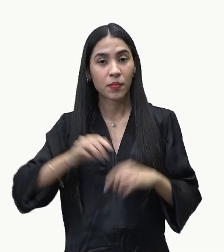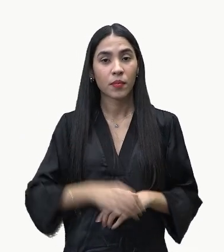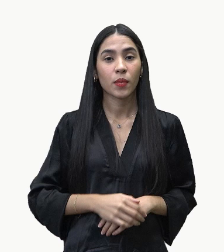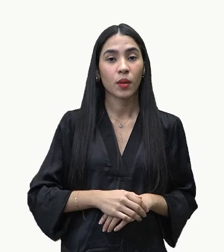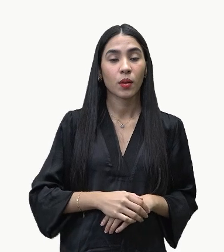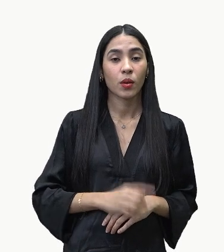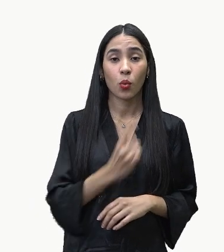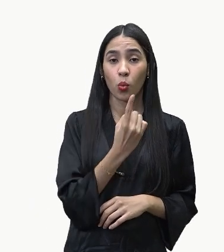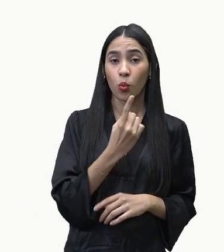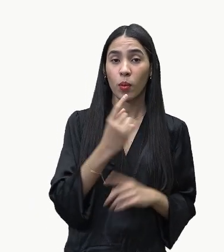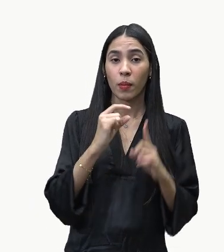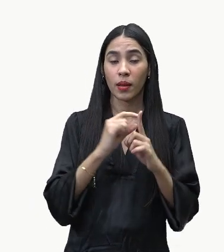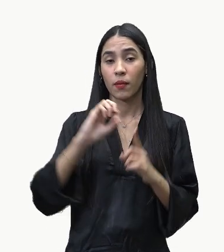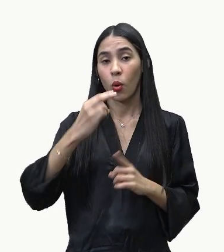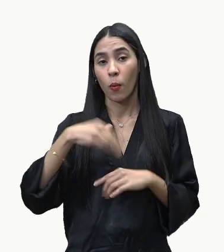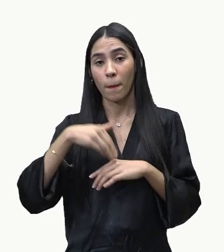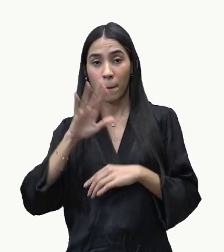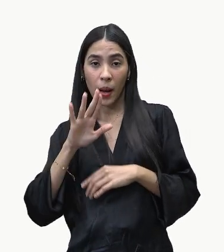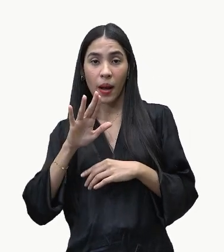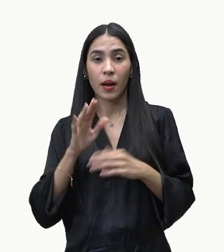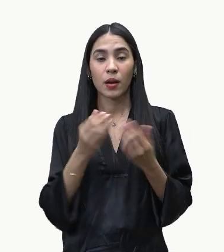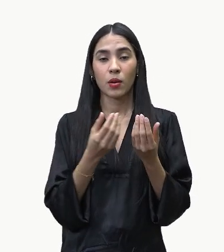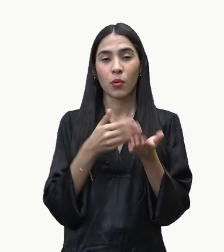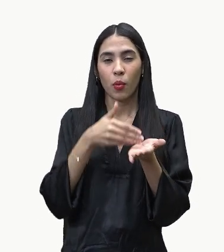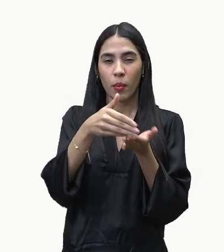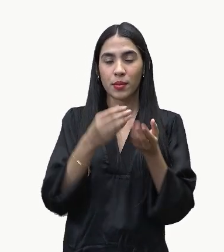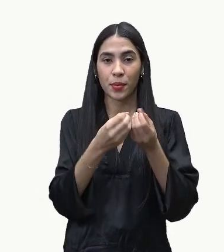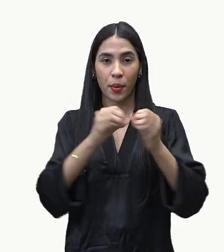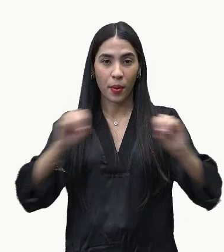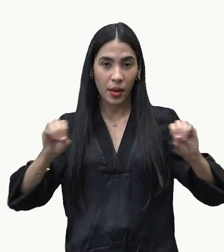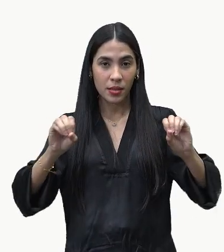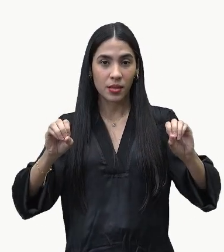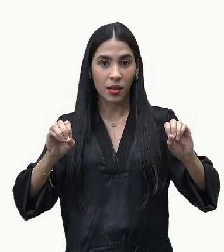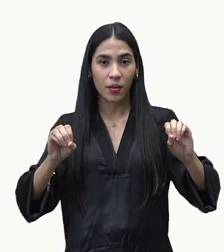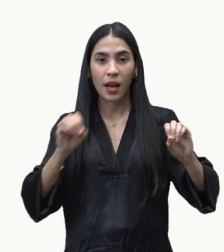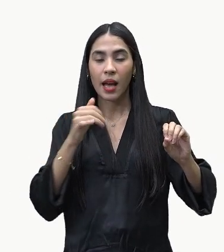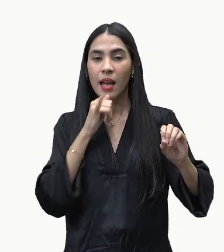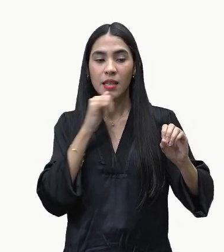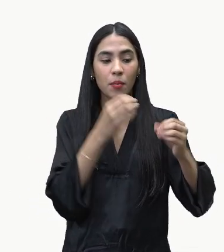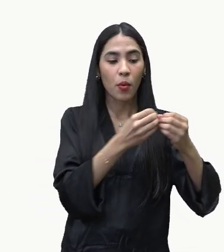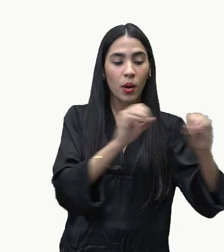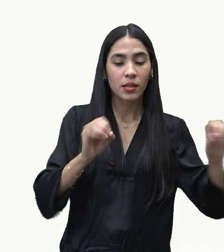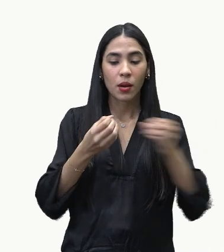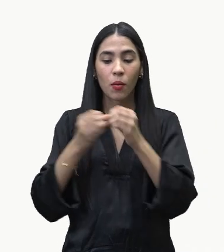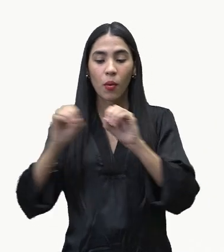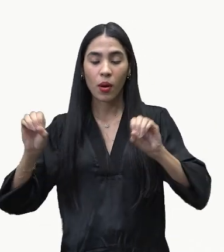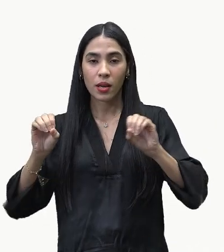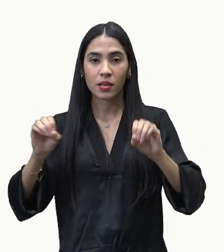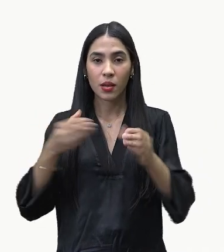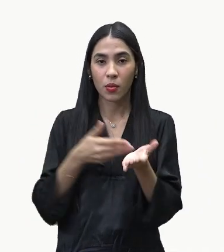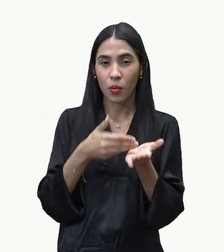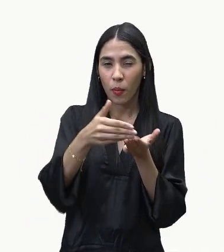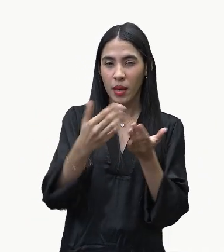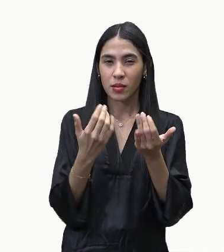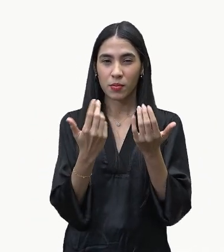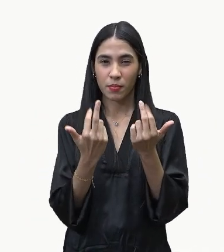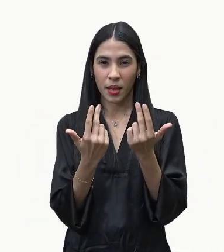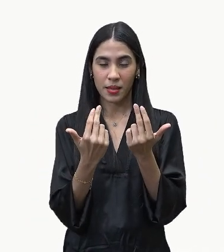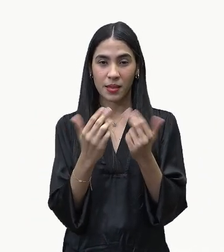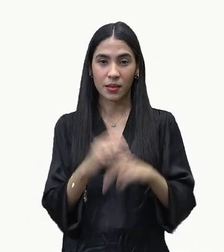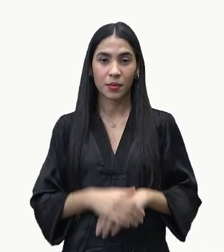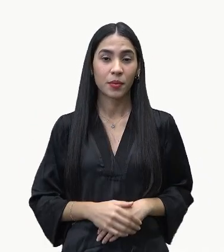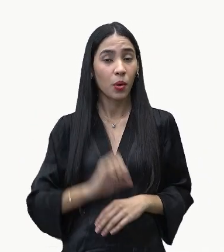mais palavras no início de orações que estão ali, uma oração do lado da outra e elas têm ali um início semelhante.